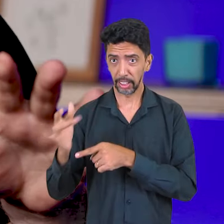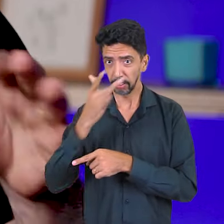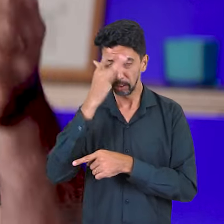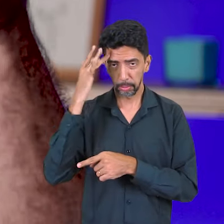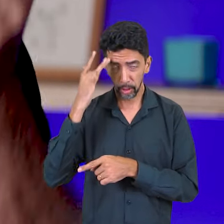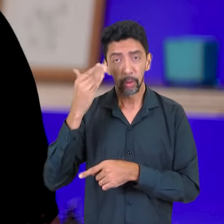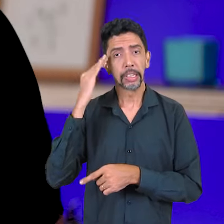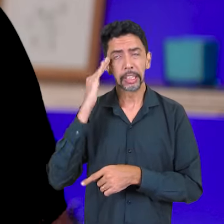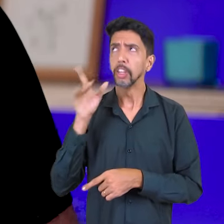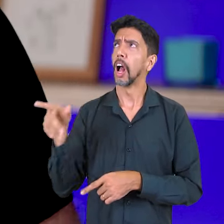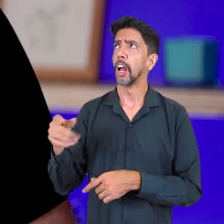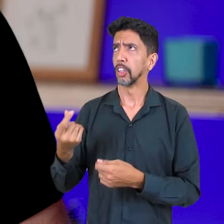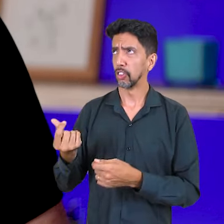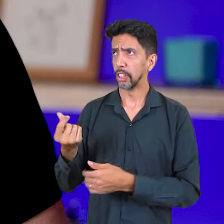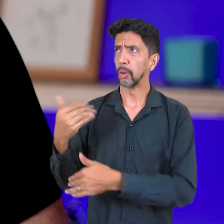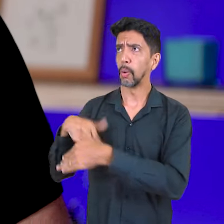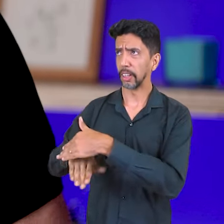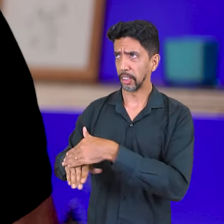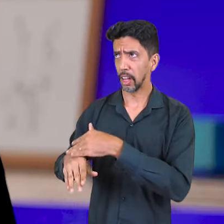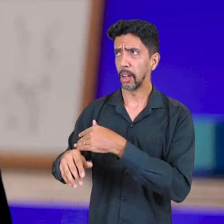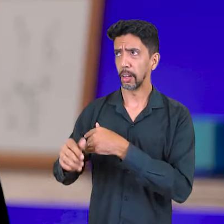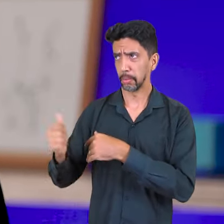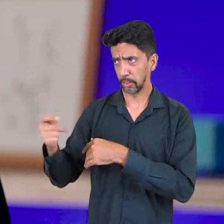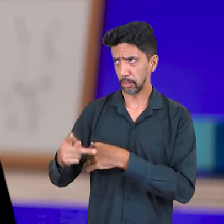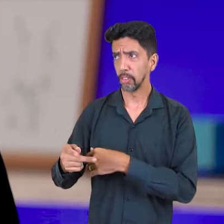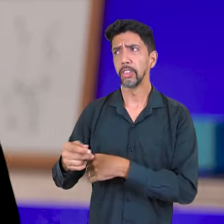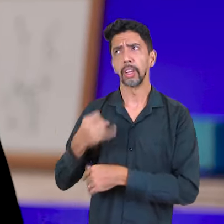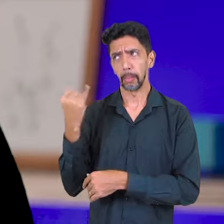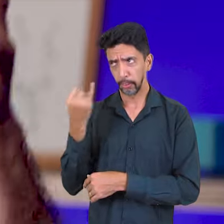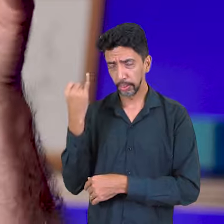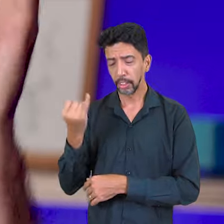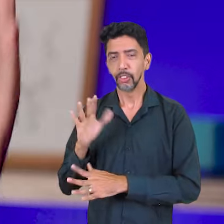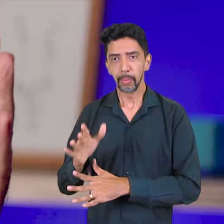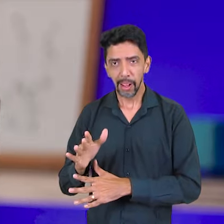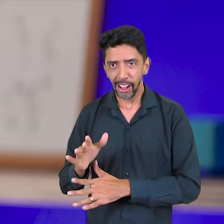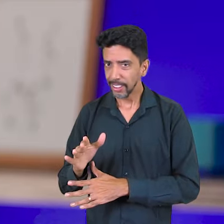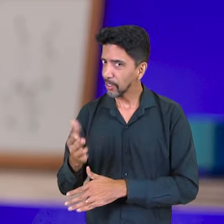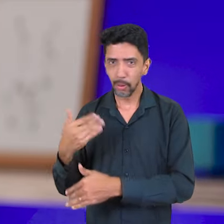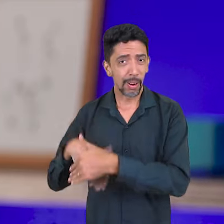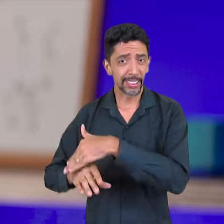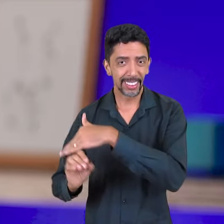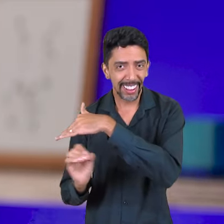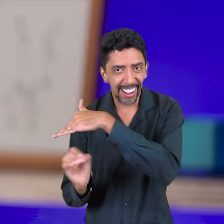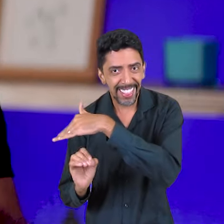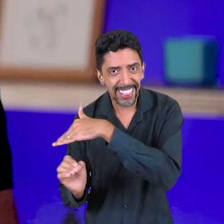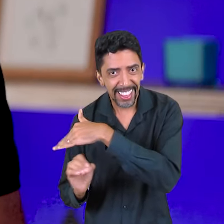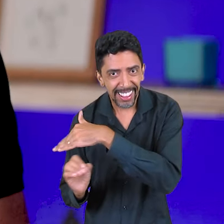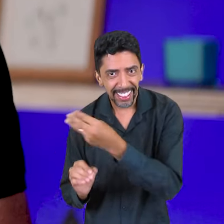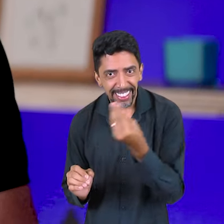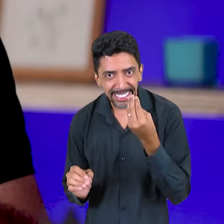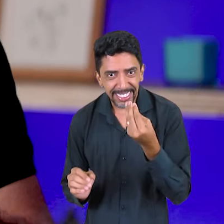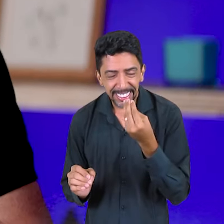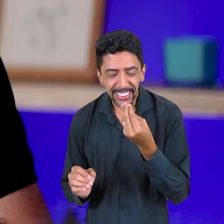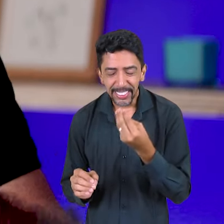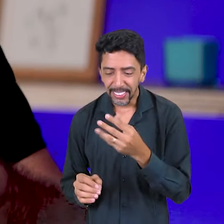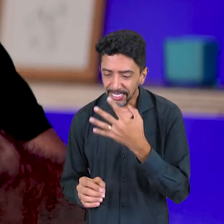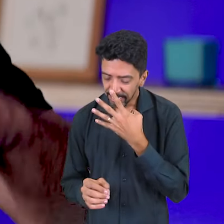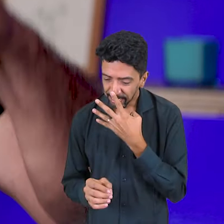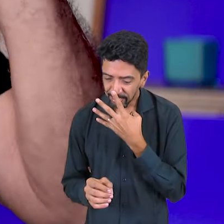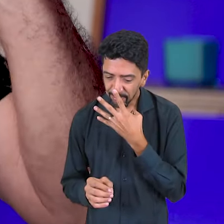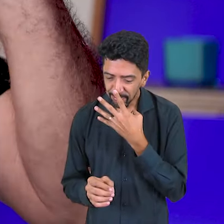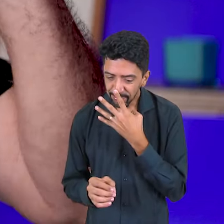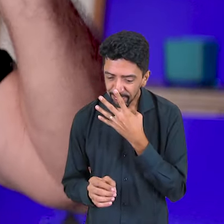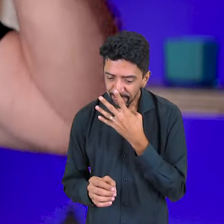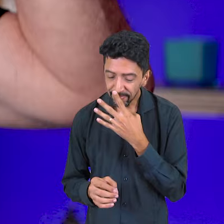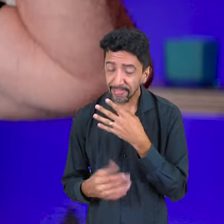absolutamente nenhum centavo O que leva a uma grande preocupação certamente são estes que